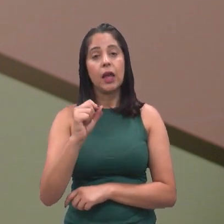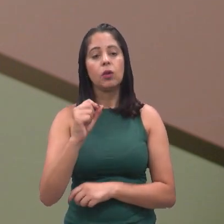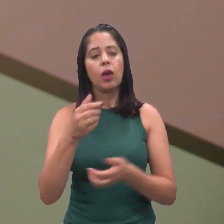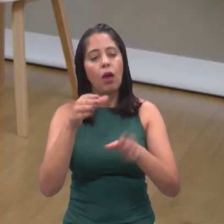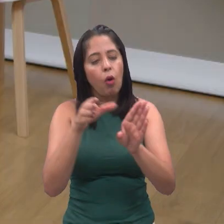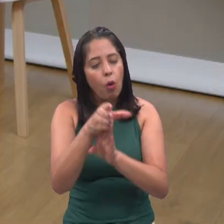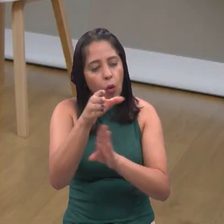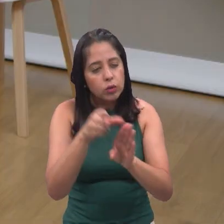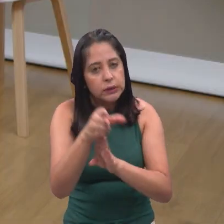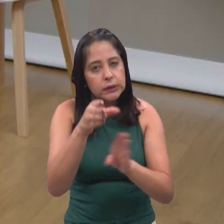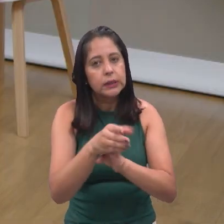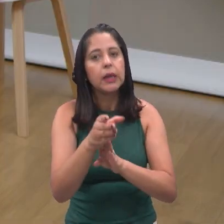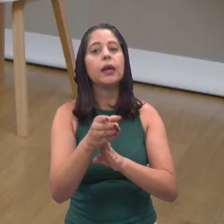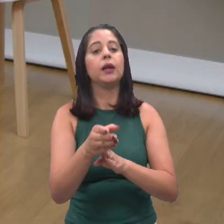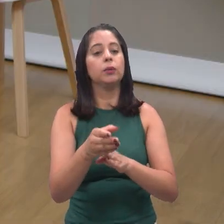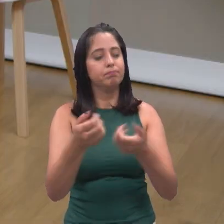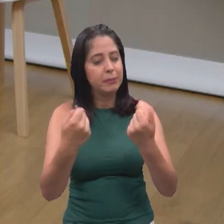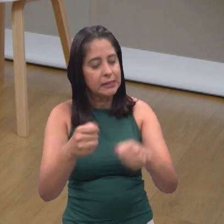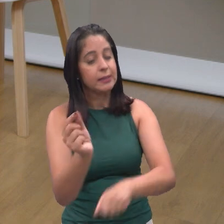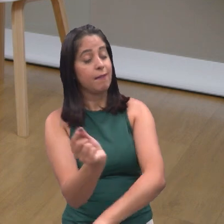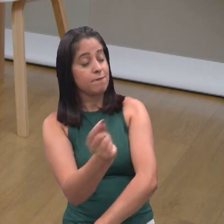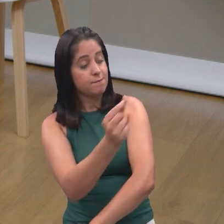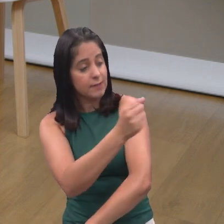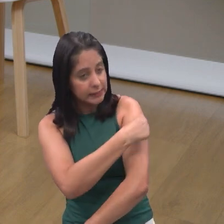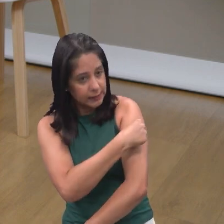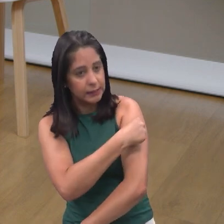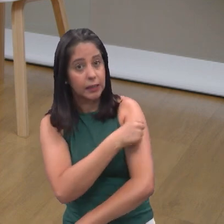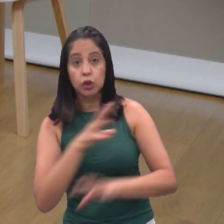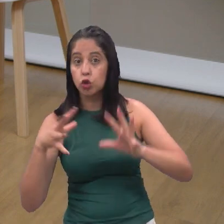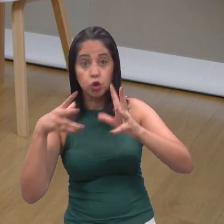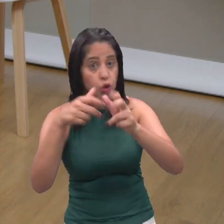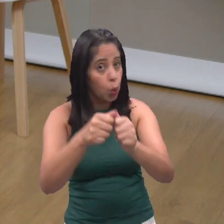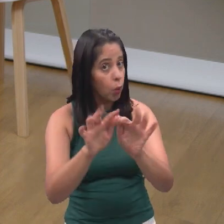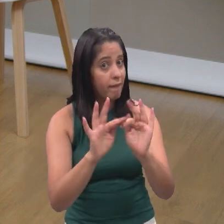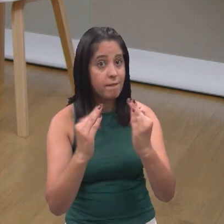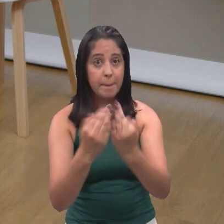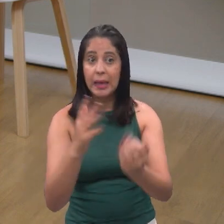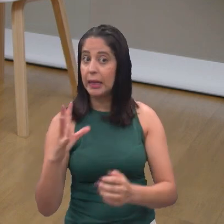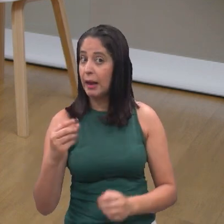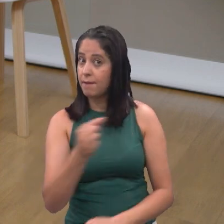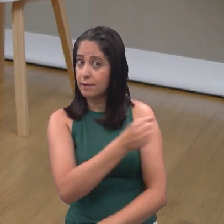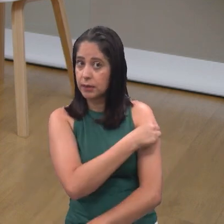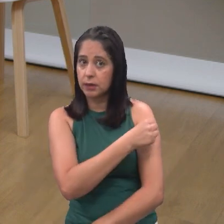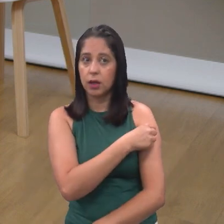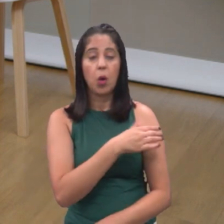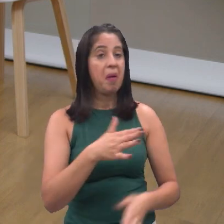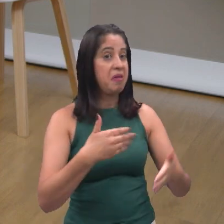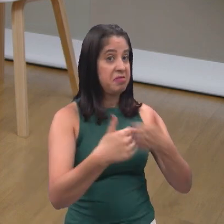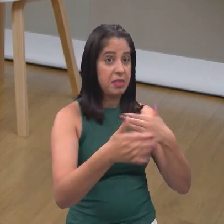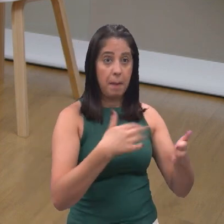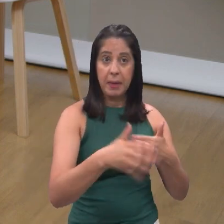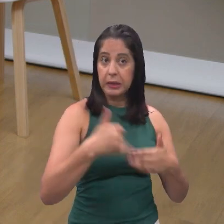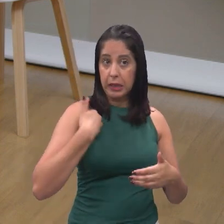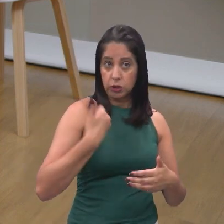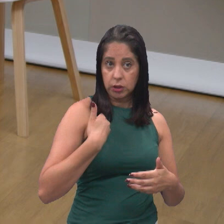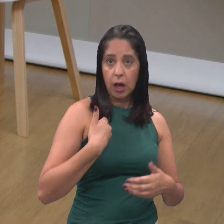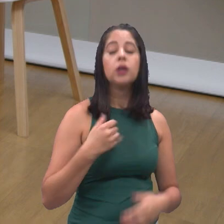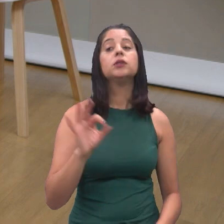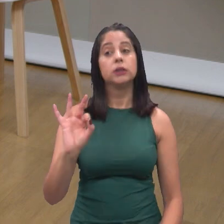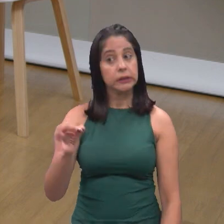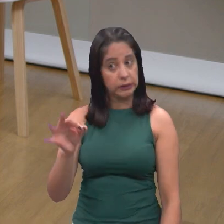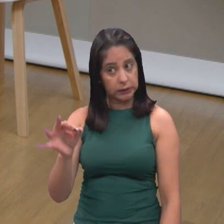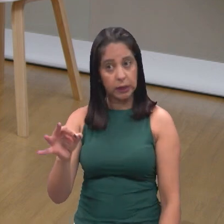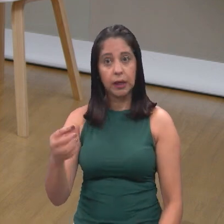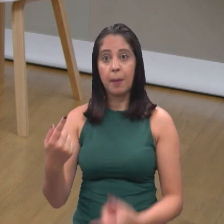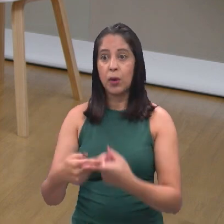essas pessoas vacinem. Então, elas vão se vacinar ali. Independente da idade. Independente da idade, para que bloqueie mesmo essa